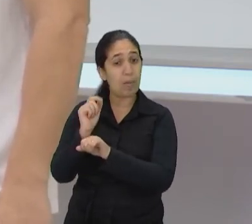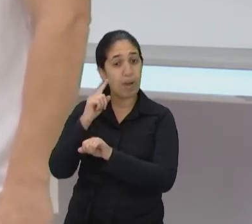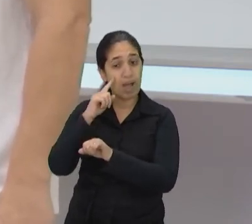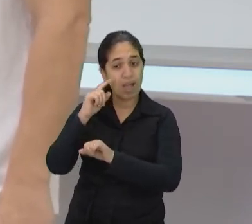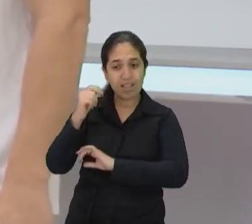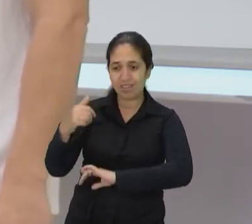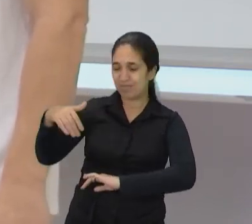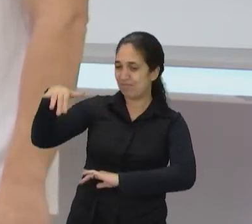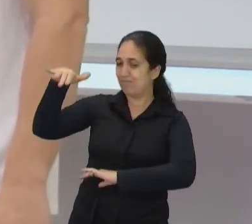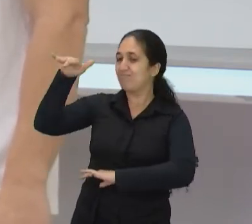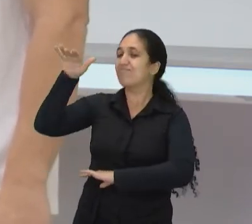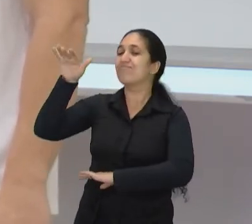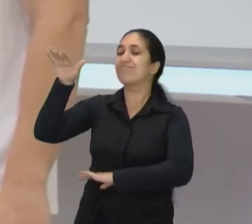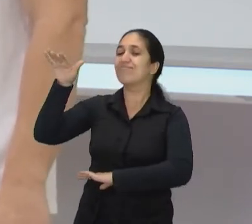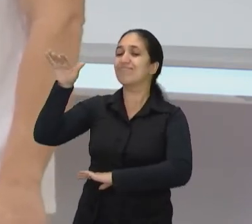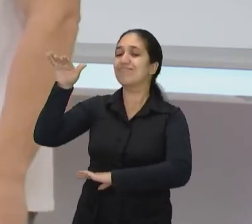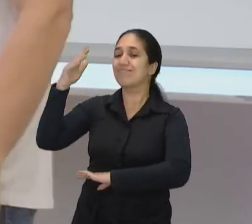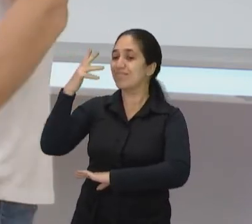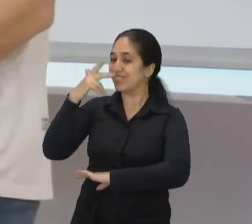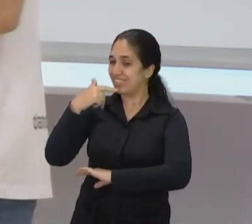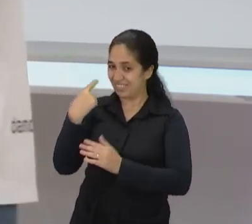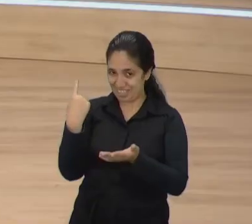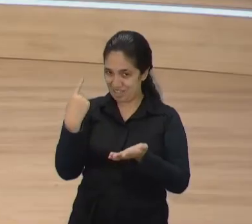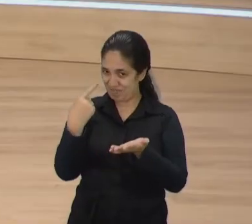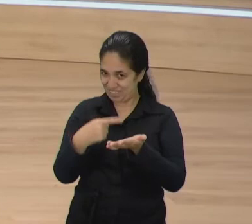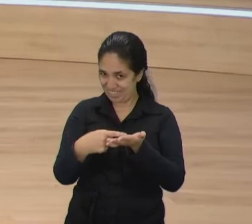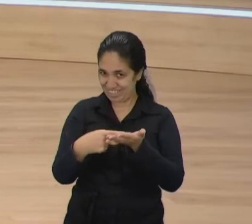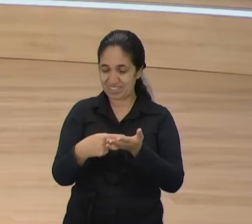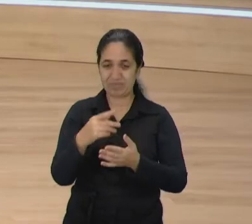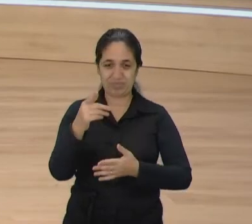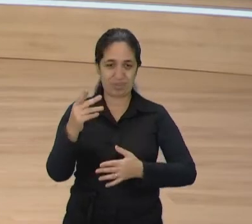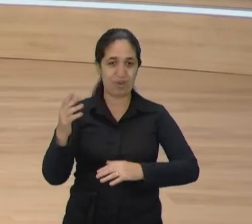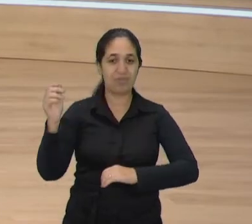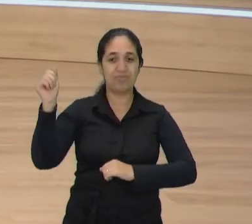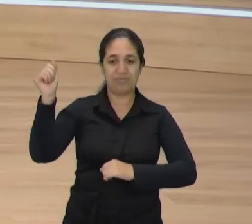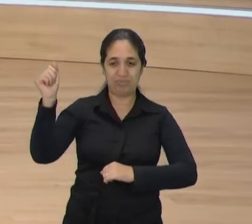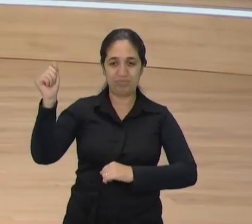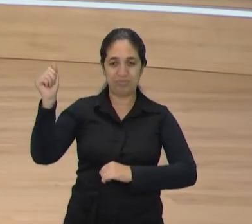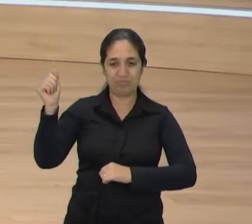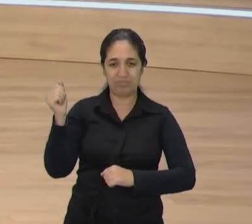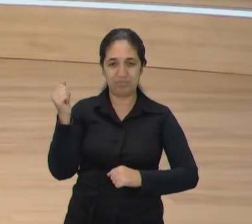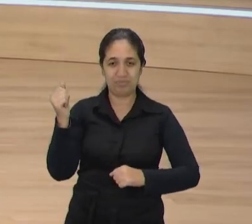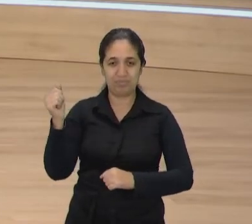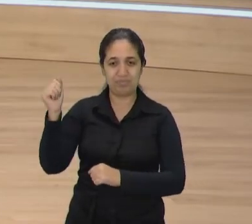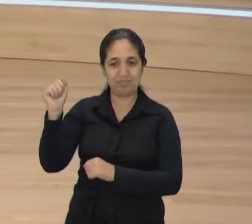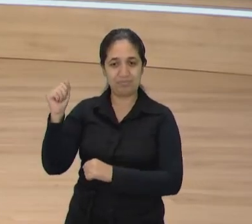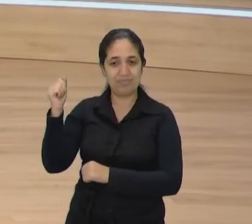uma mão bem bonita para acabar. Combinado? Então daqui, ó.